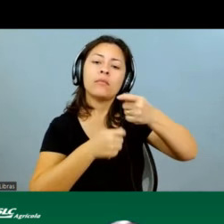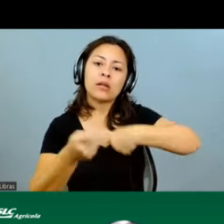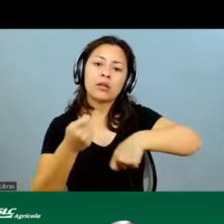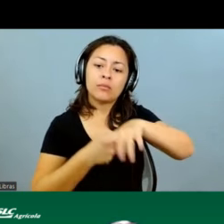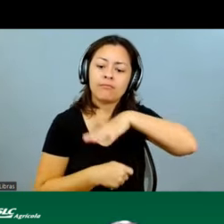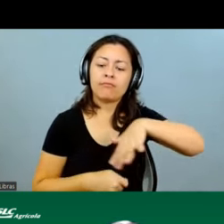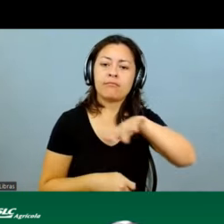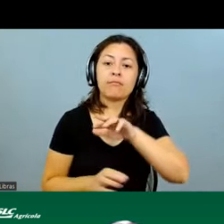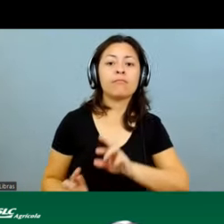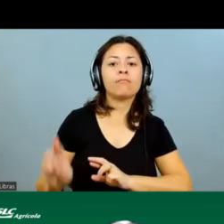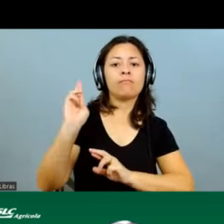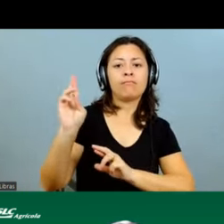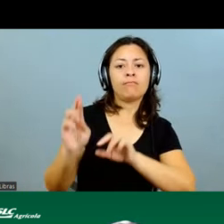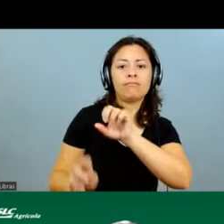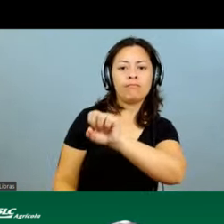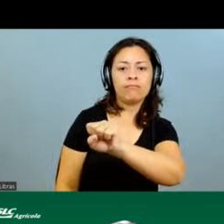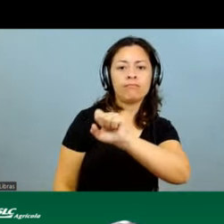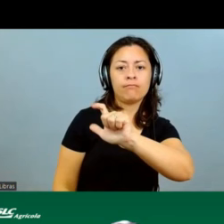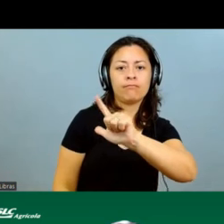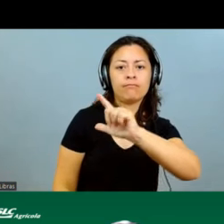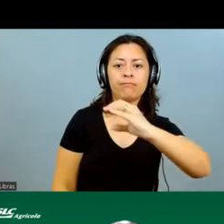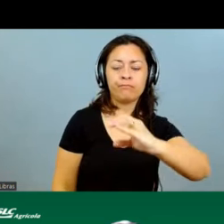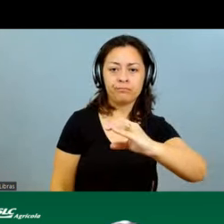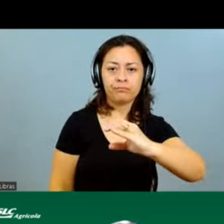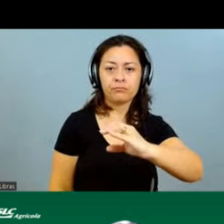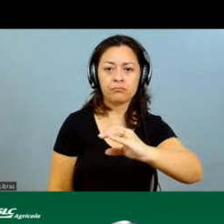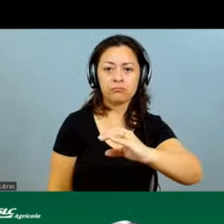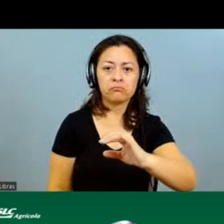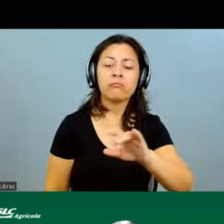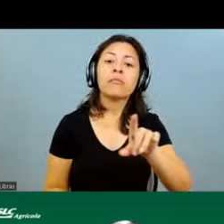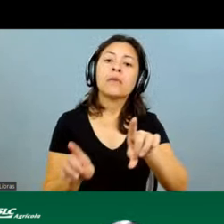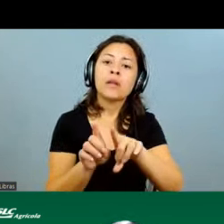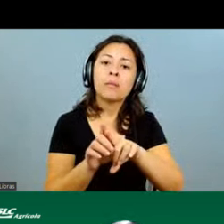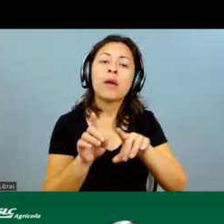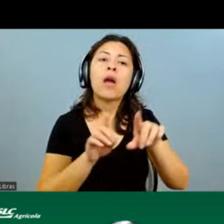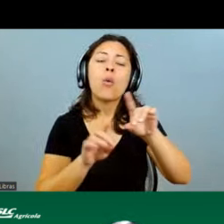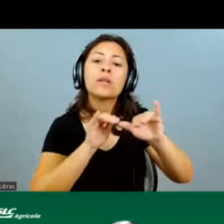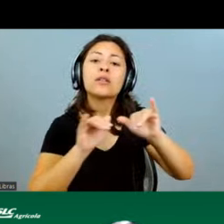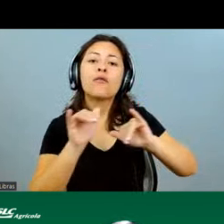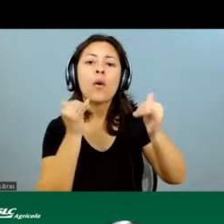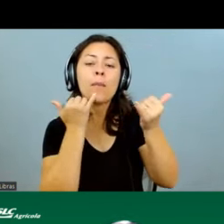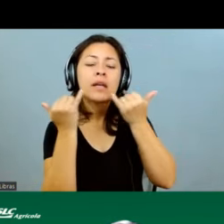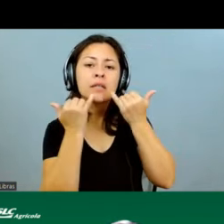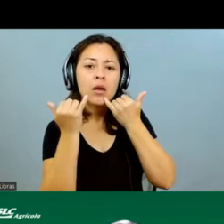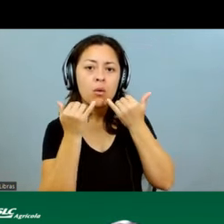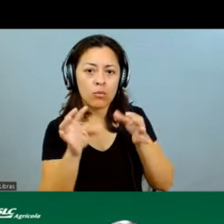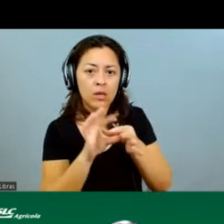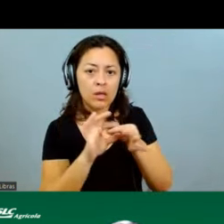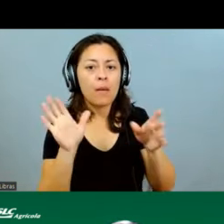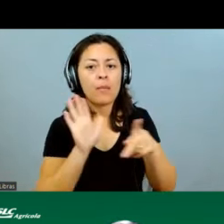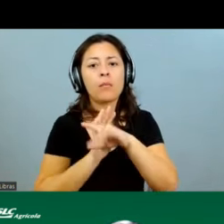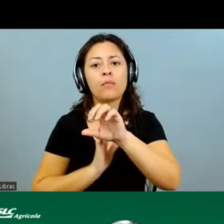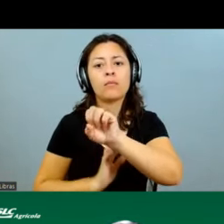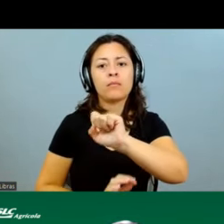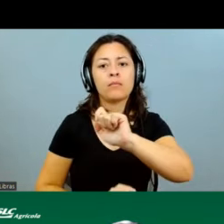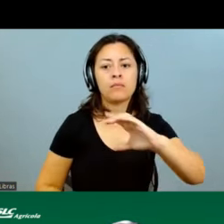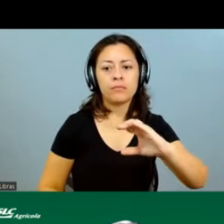companhia bem como em informações atualmente disponíveis considerações